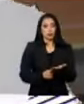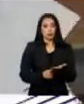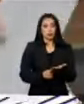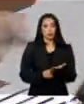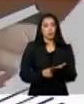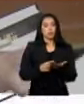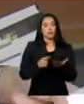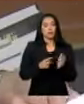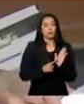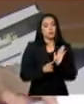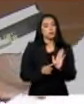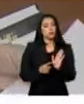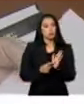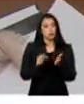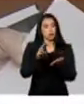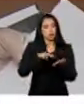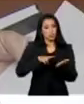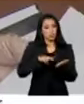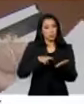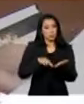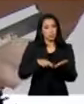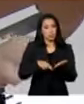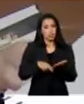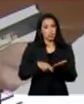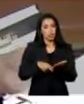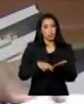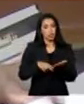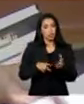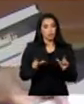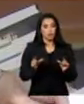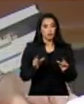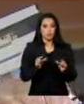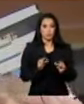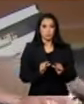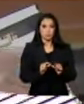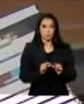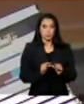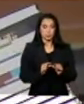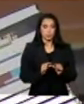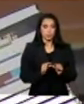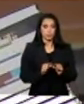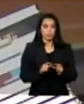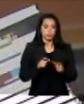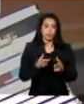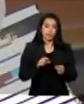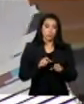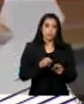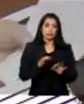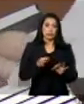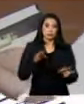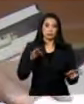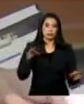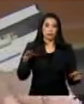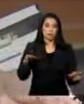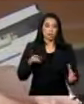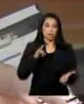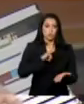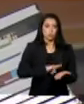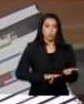ementa para efeito, que não é pequena, para efeito de